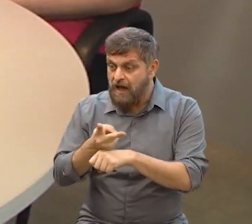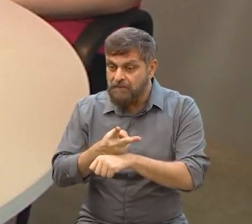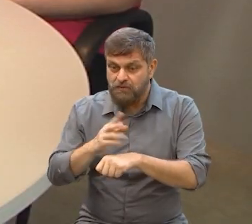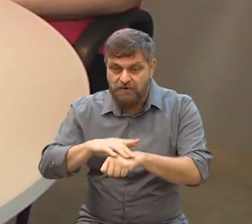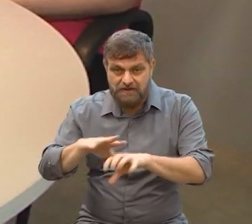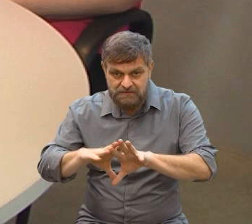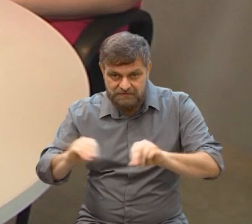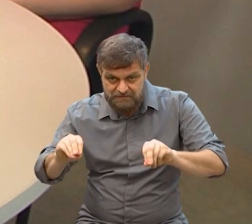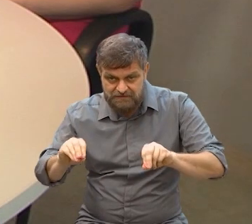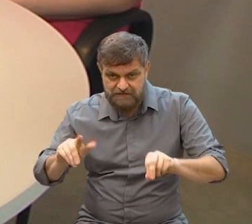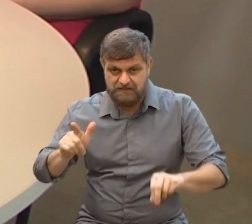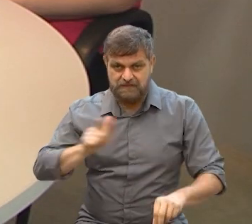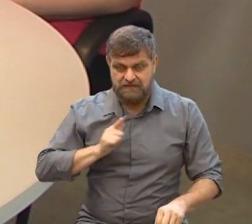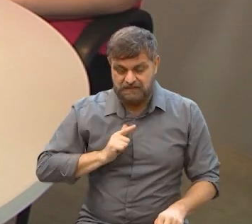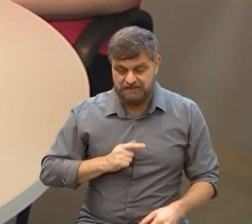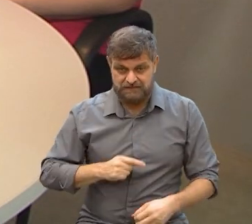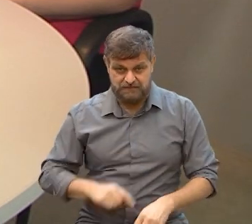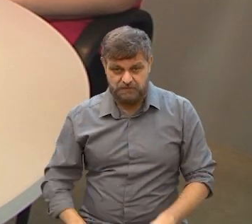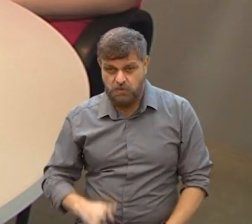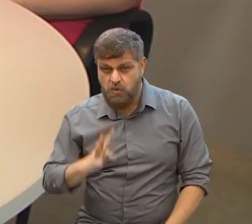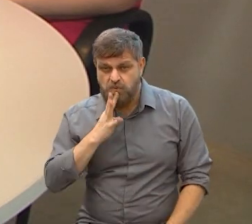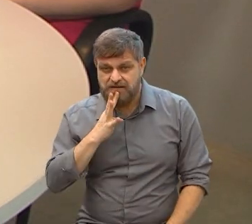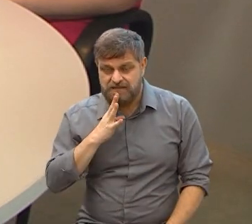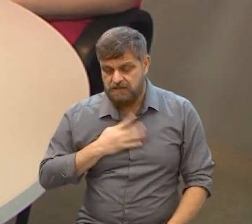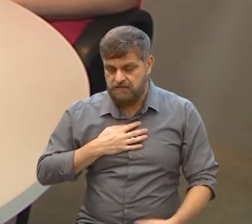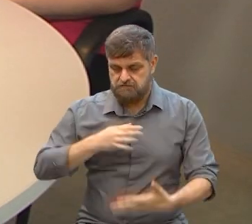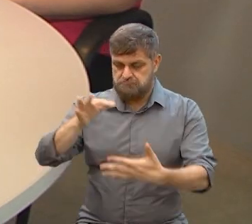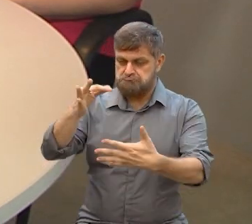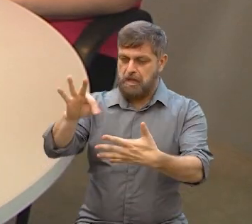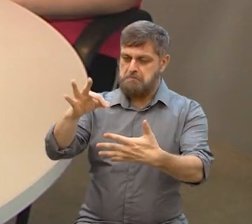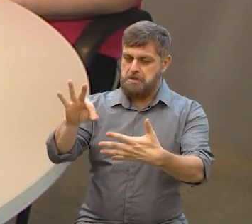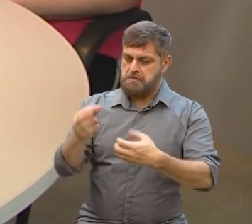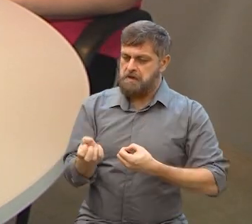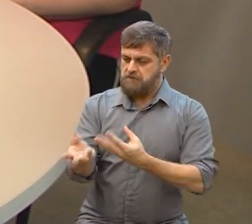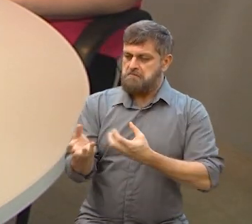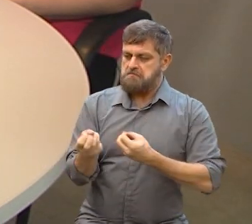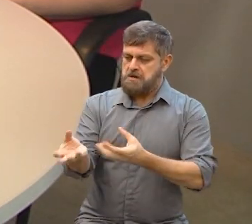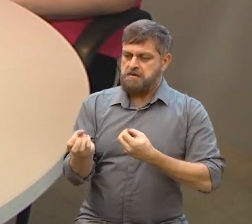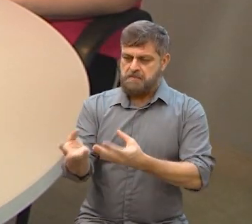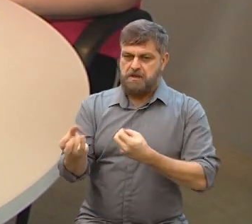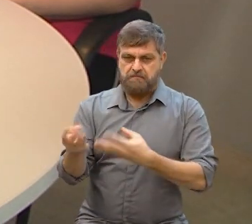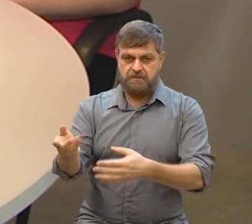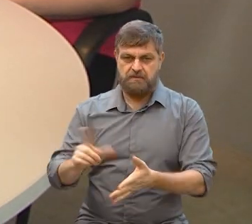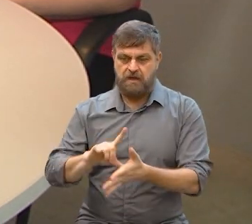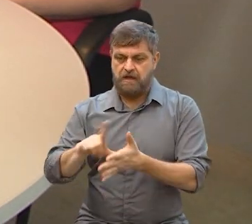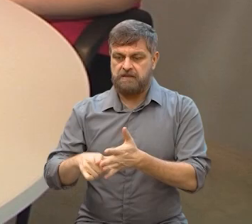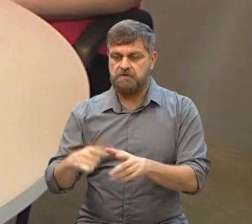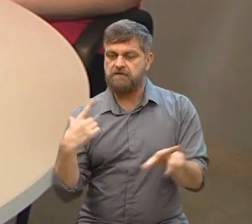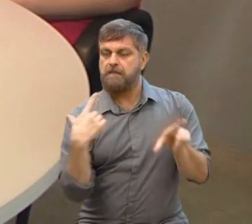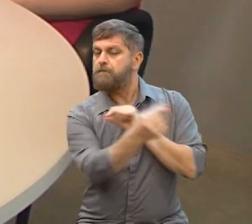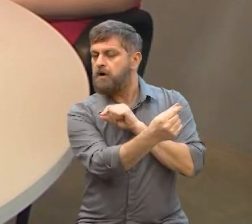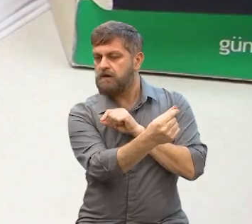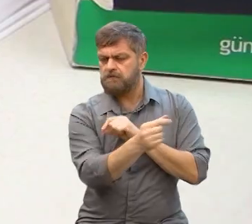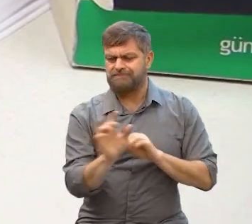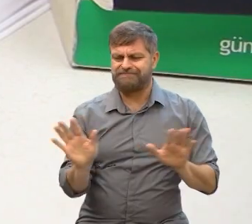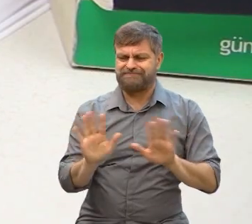mas isso passa em conhecer, estar inserido no processo. Não é entrar, dar informação, que é bem pronto. diferente de conhecimento e sair. Né? Aí, existem